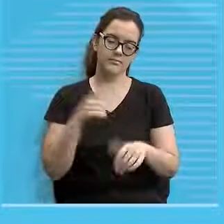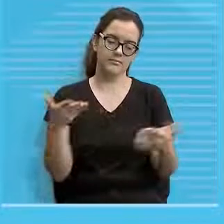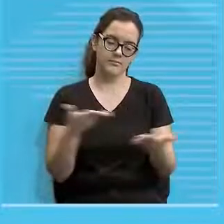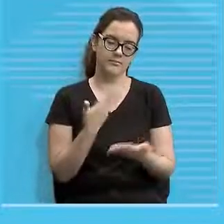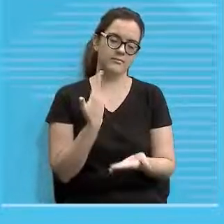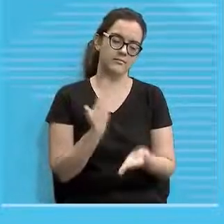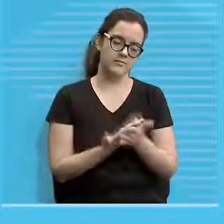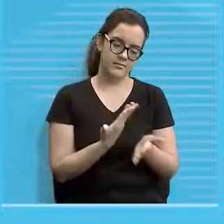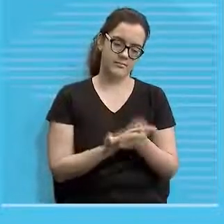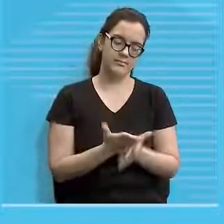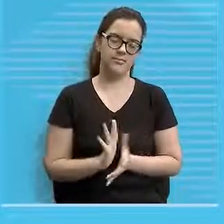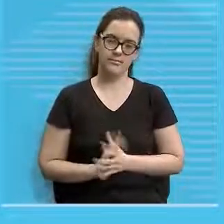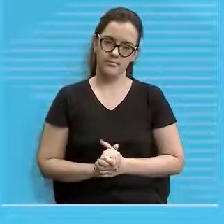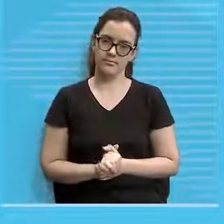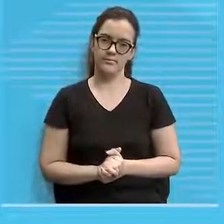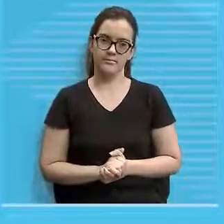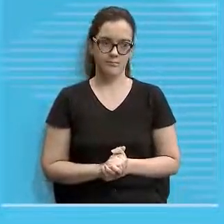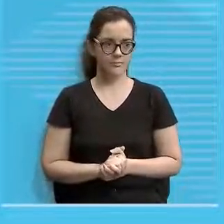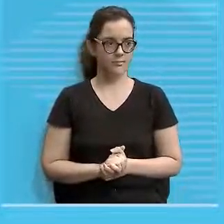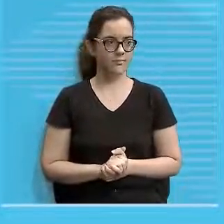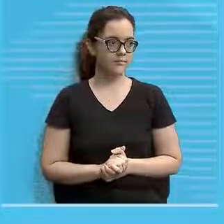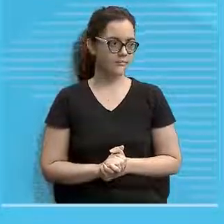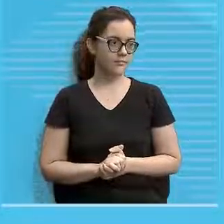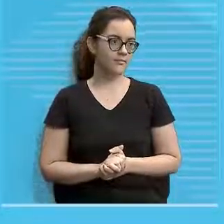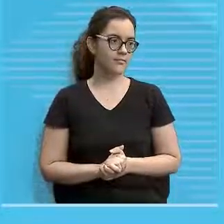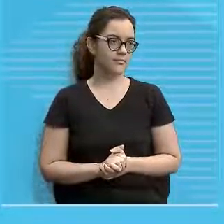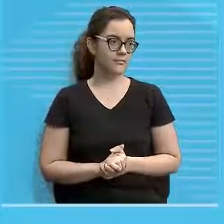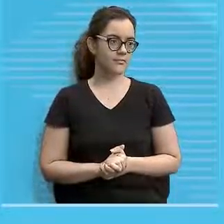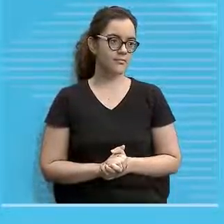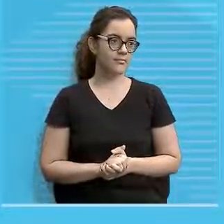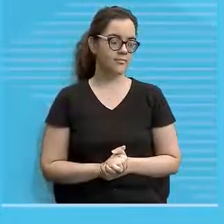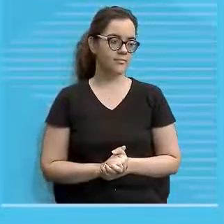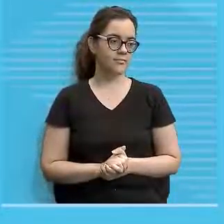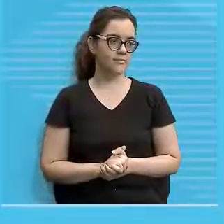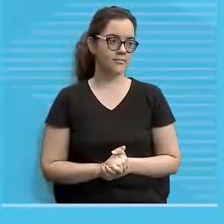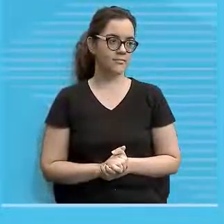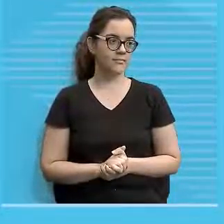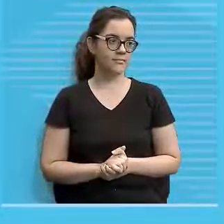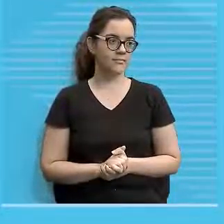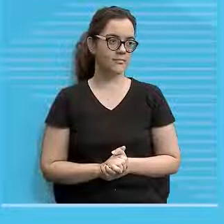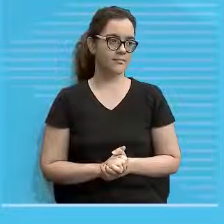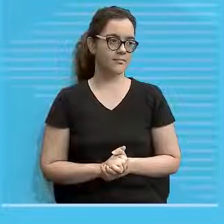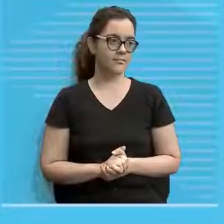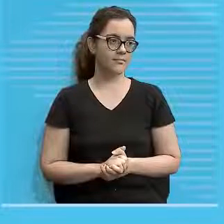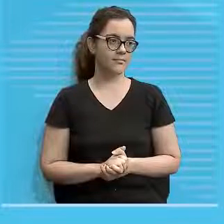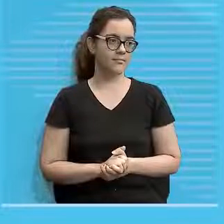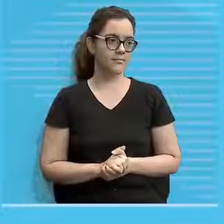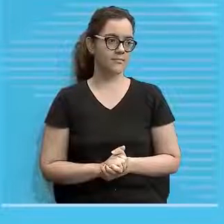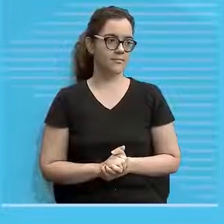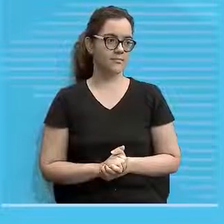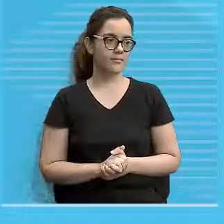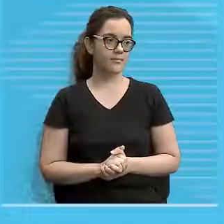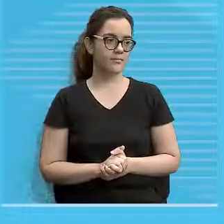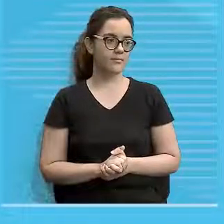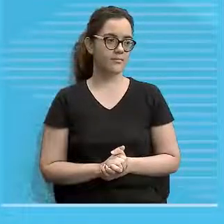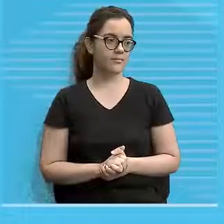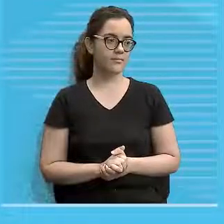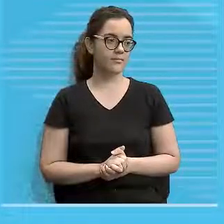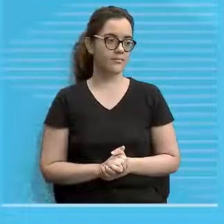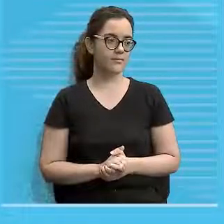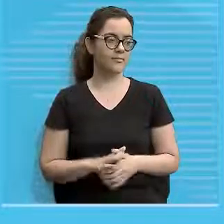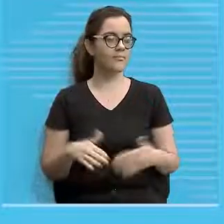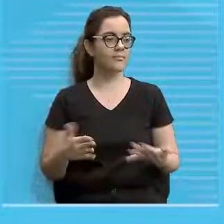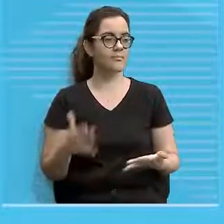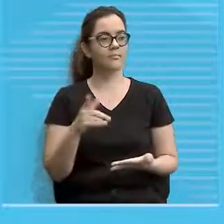né? Então, essa é a ideia, né? De você se autodisciplinar, você identificar o compromisso que